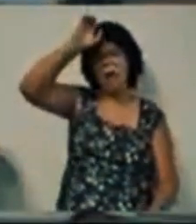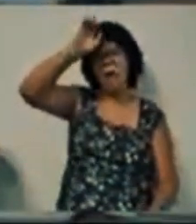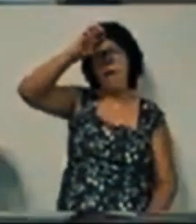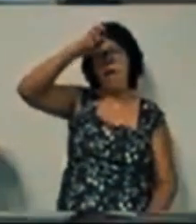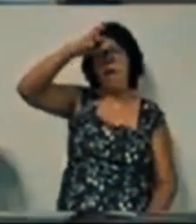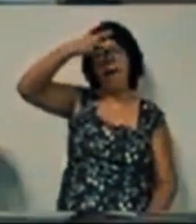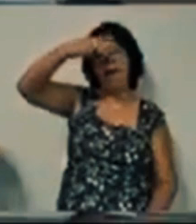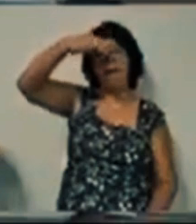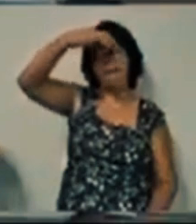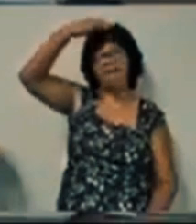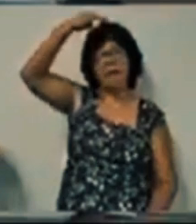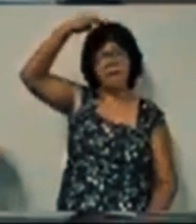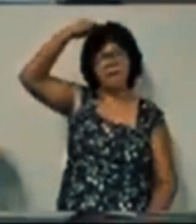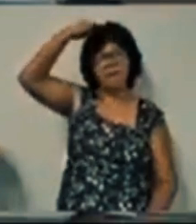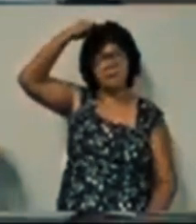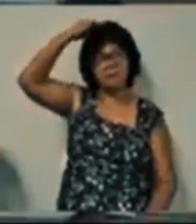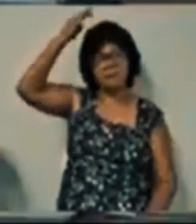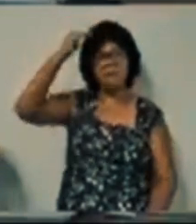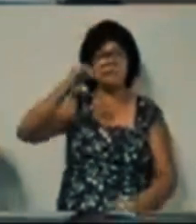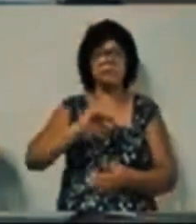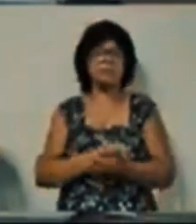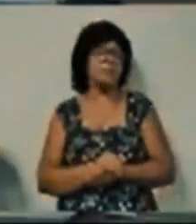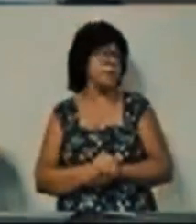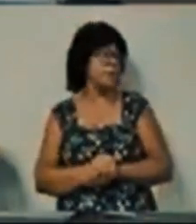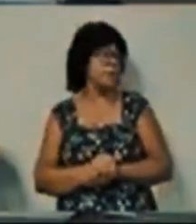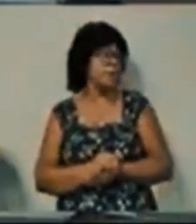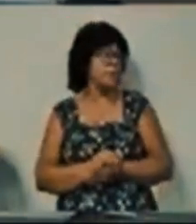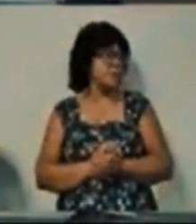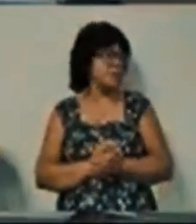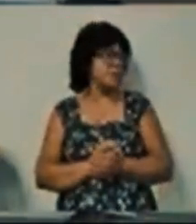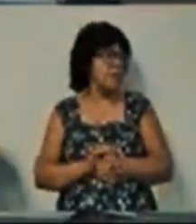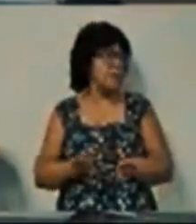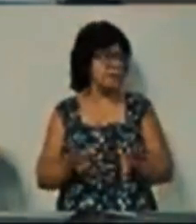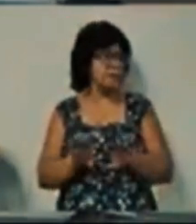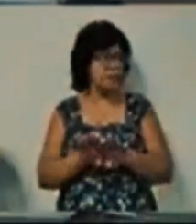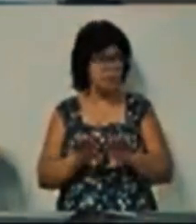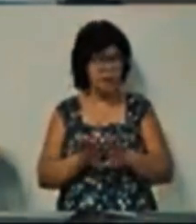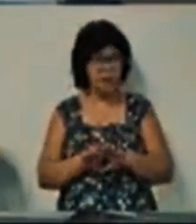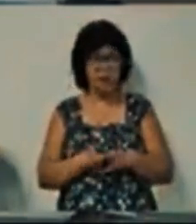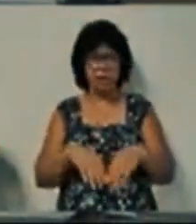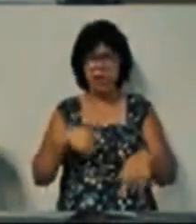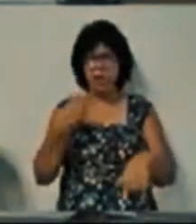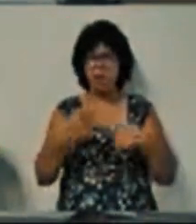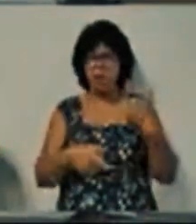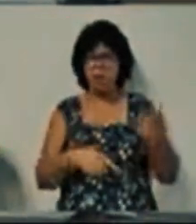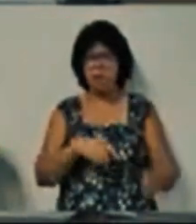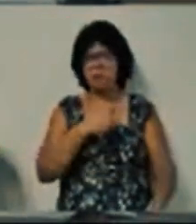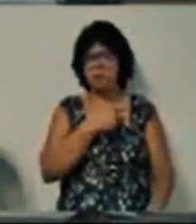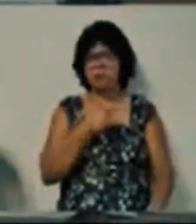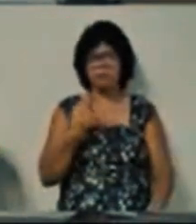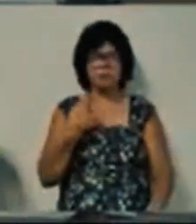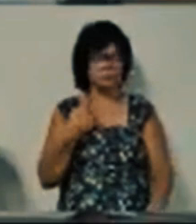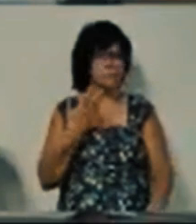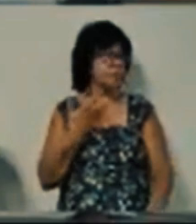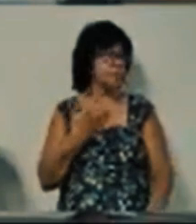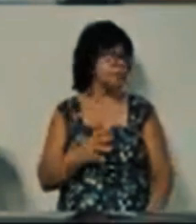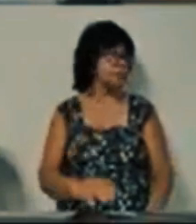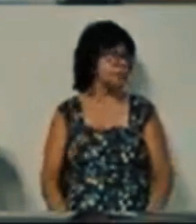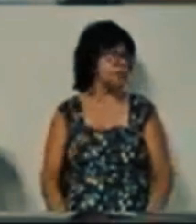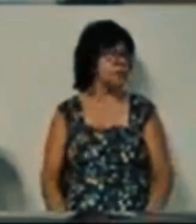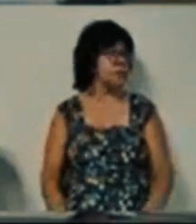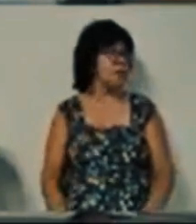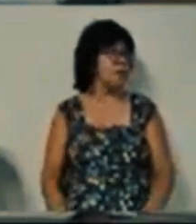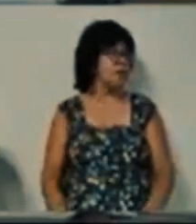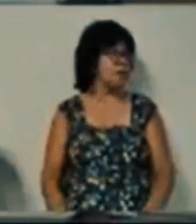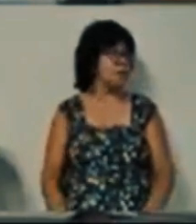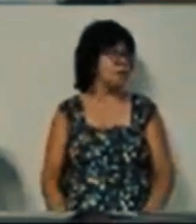e ontem estava aqui o coordenador do discipulado, né, o pastor Edson. Hoje eu não vi ele por aqui, mas a serva de Deus, a irmã Elizabeth, que ontem se